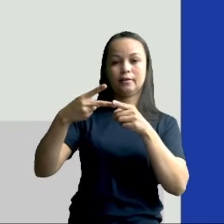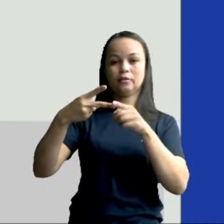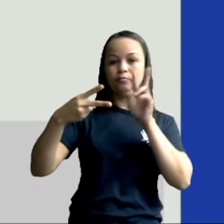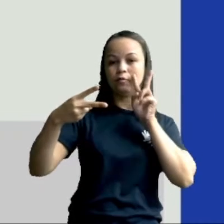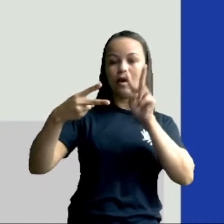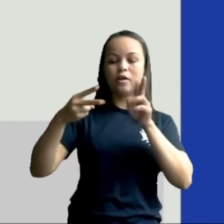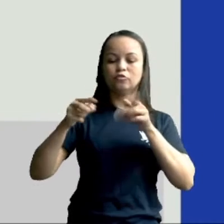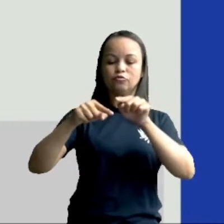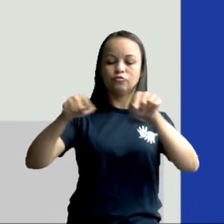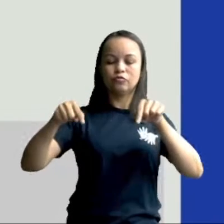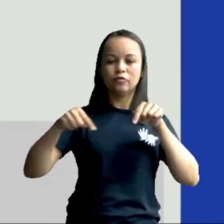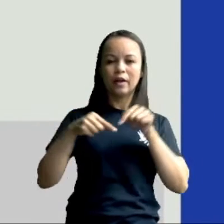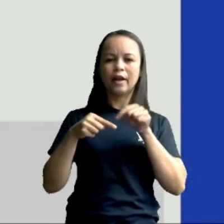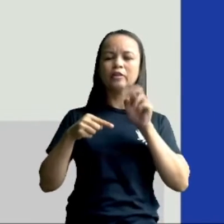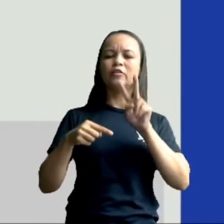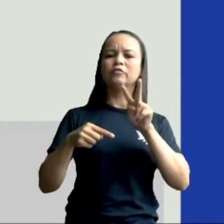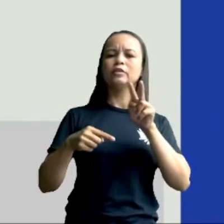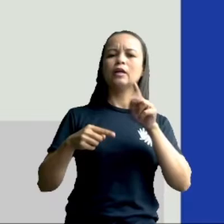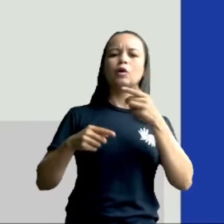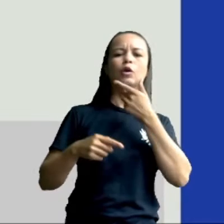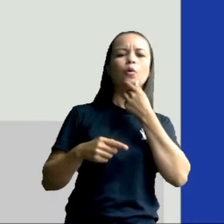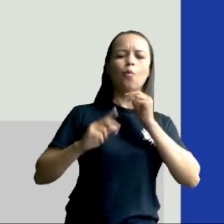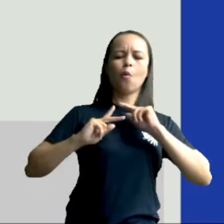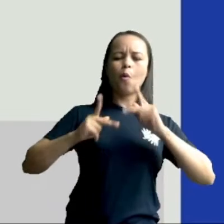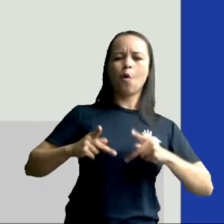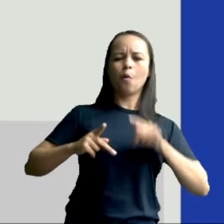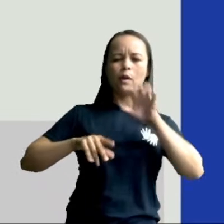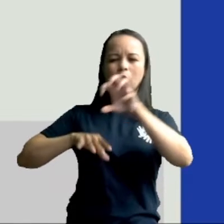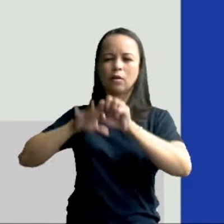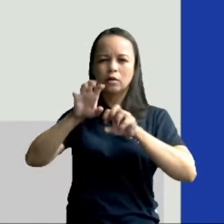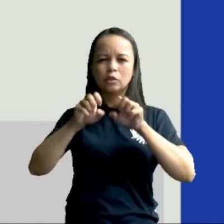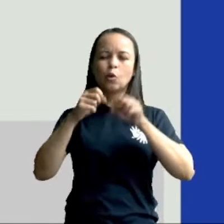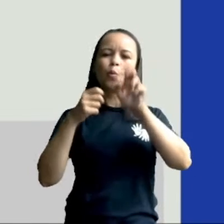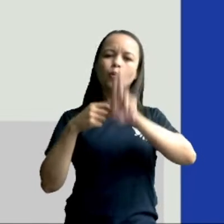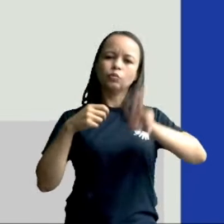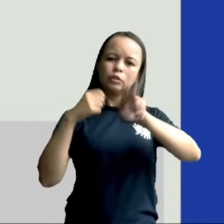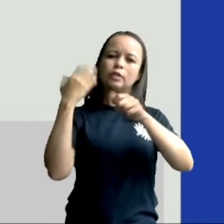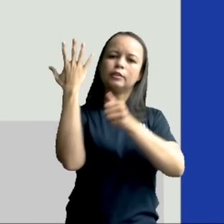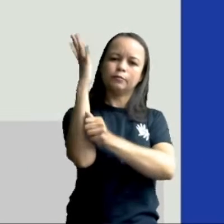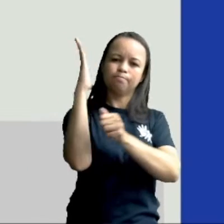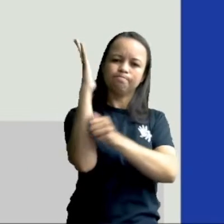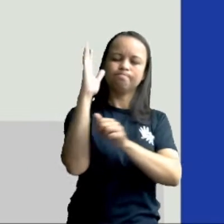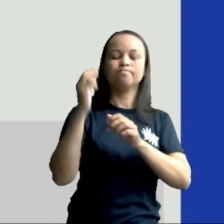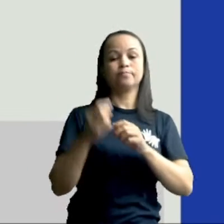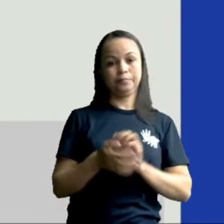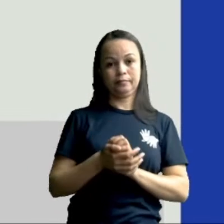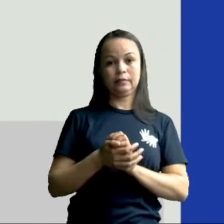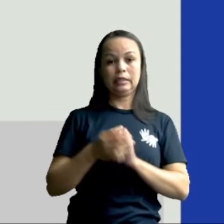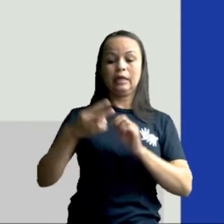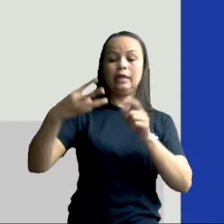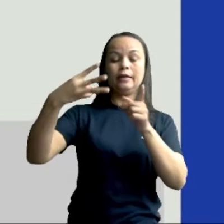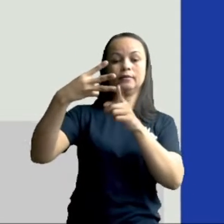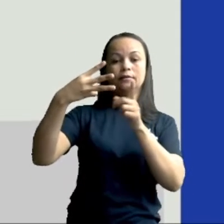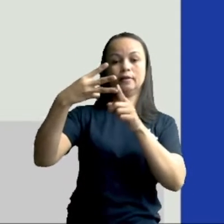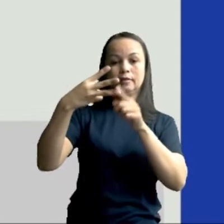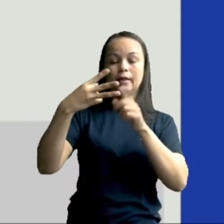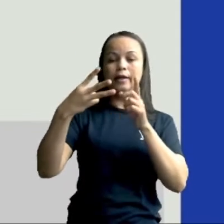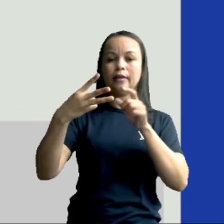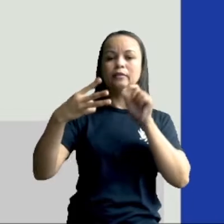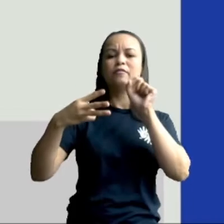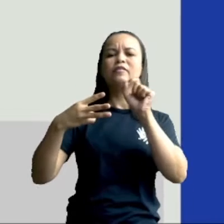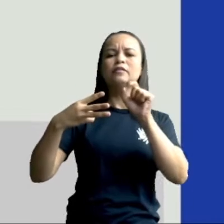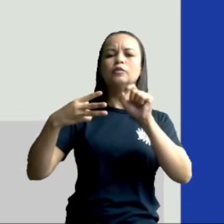vê a função do homem reutilizando essa matéria-prima, utilizando essa matéria-prima. E na terceira imagem, você está vendo